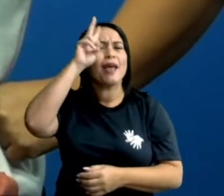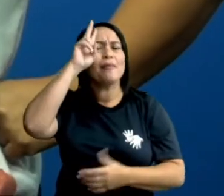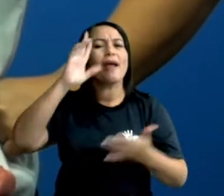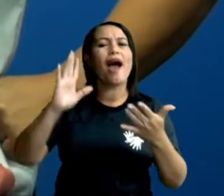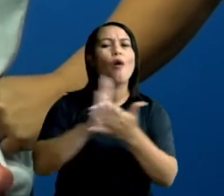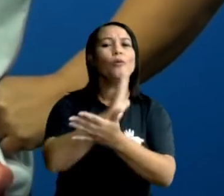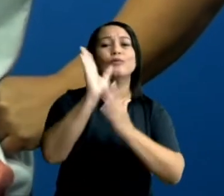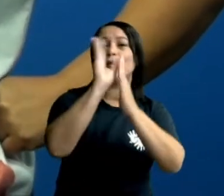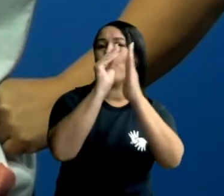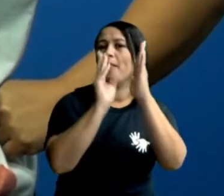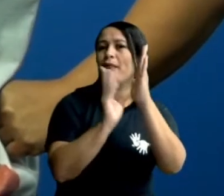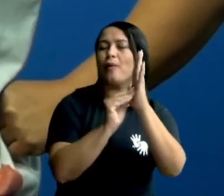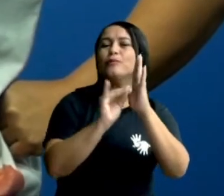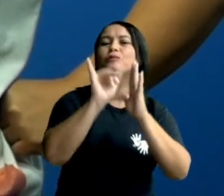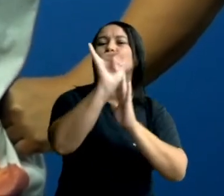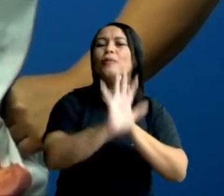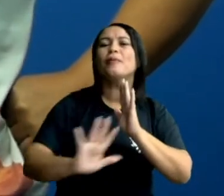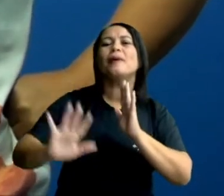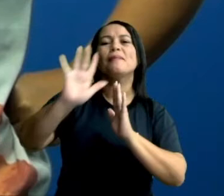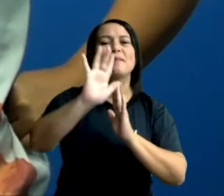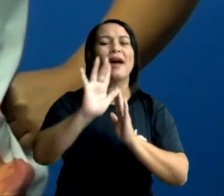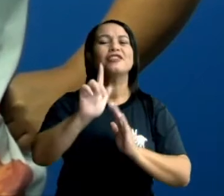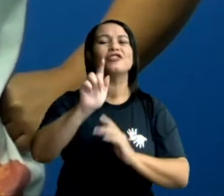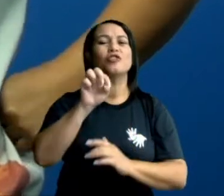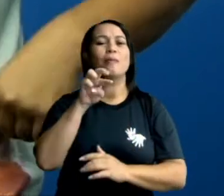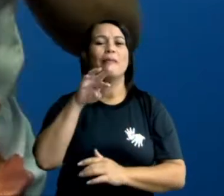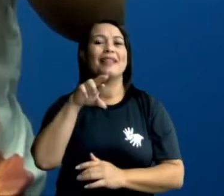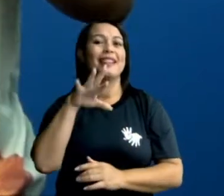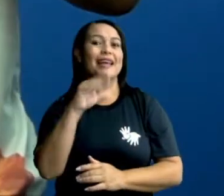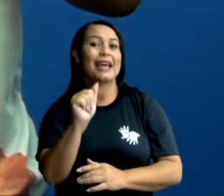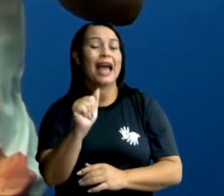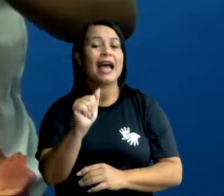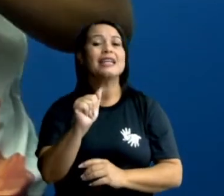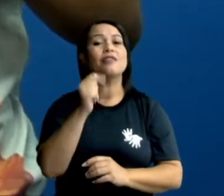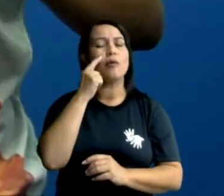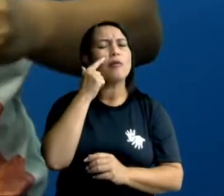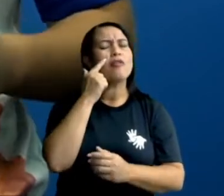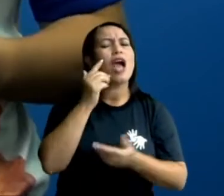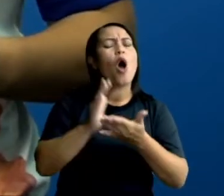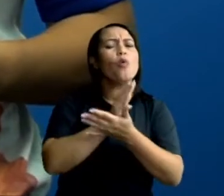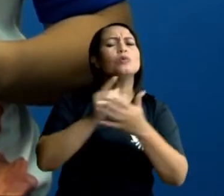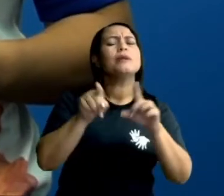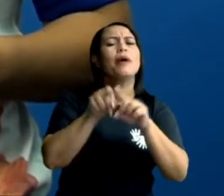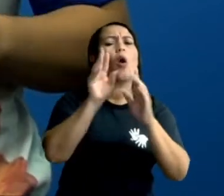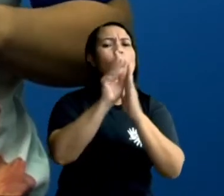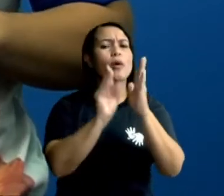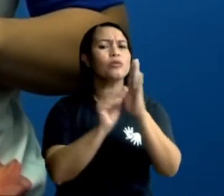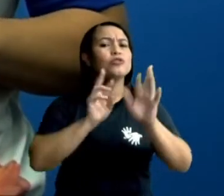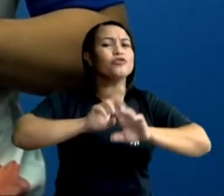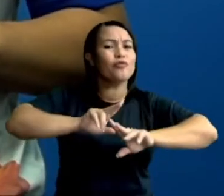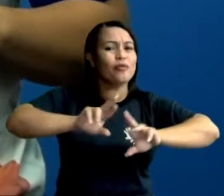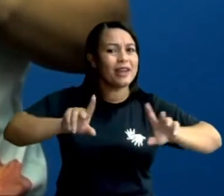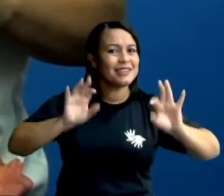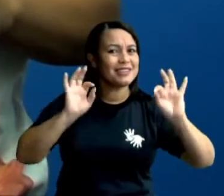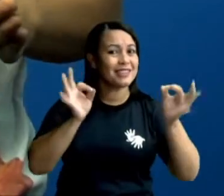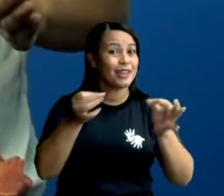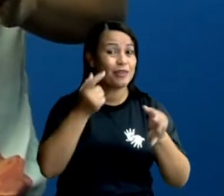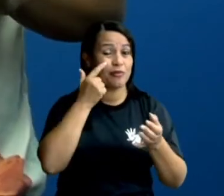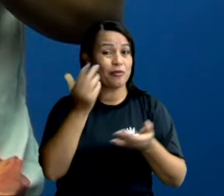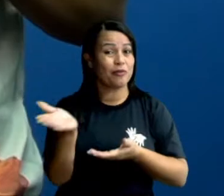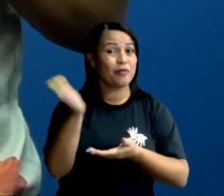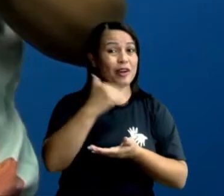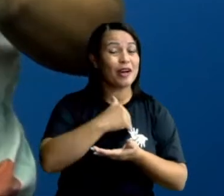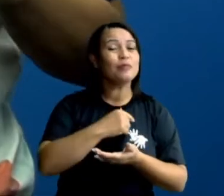alguns conteúdos sobre figuras geométricas sólidas, só que com alguns conteúdos diferentes, tá certo?